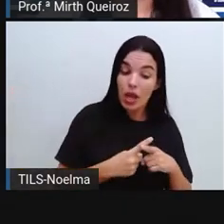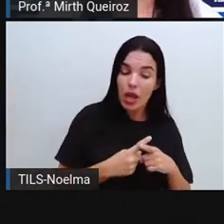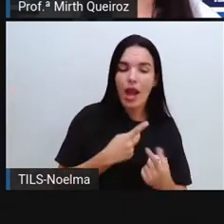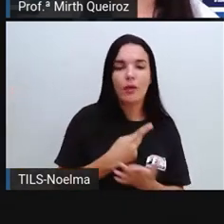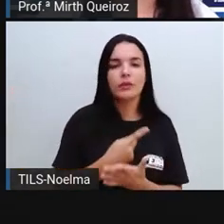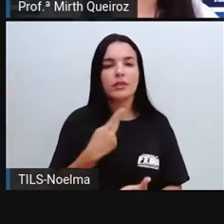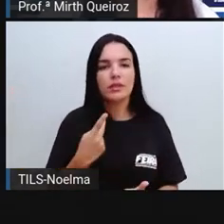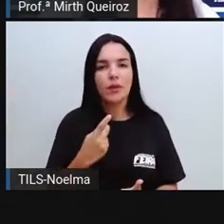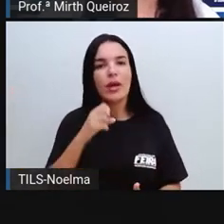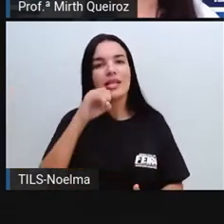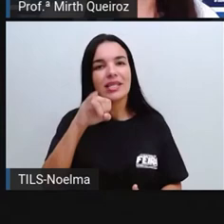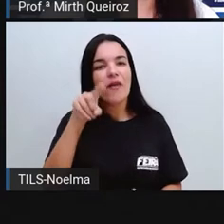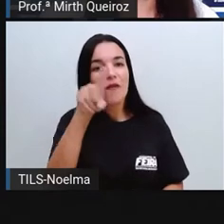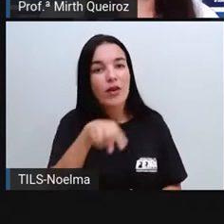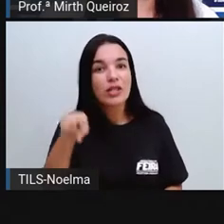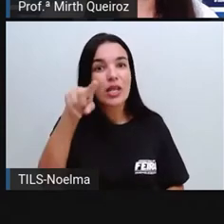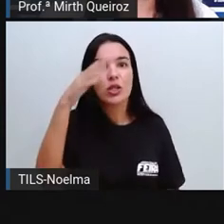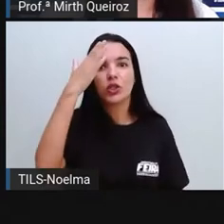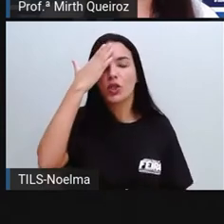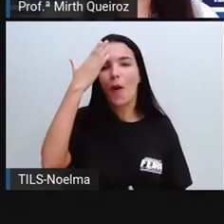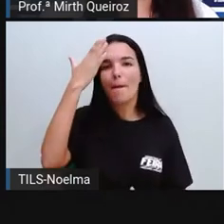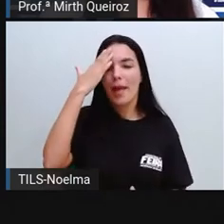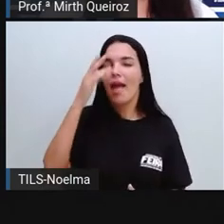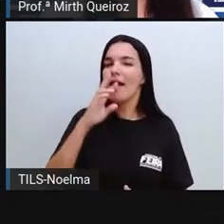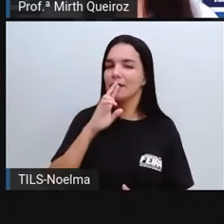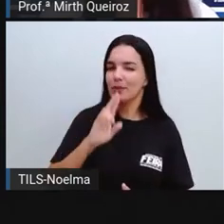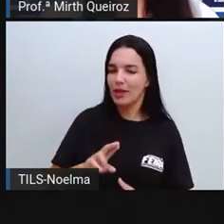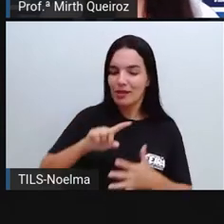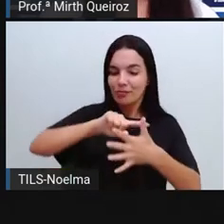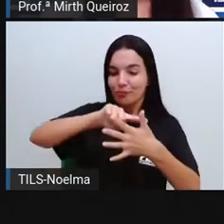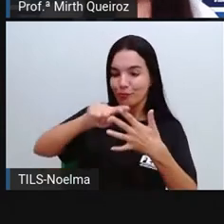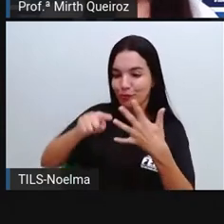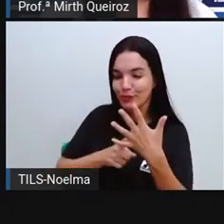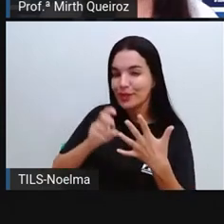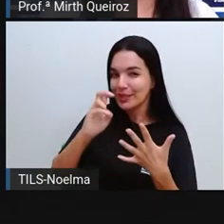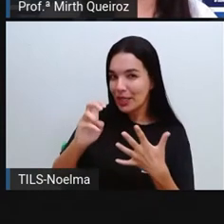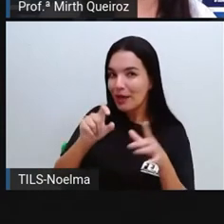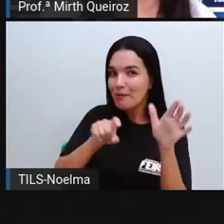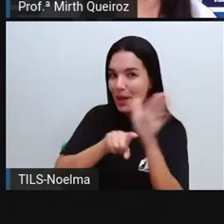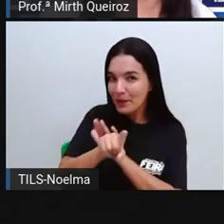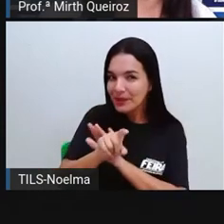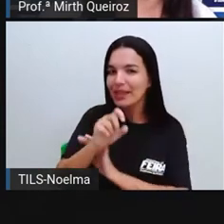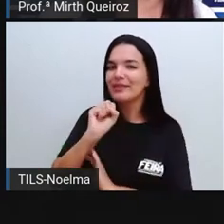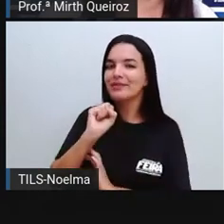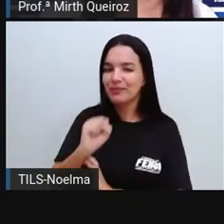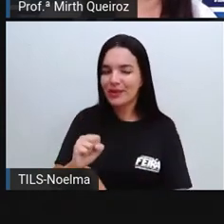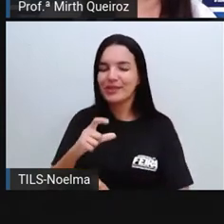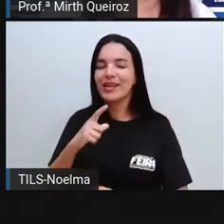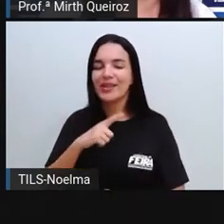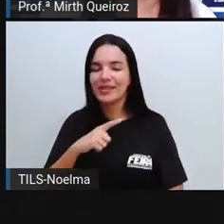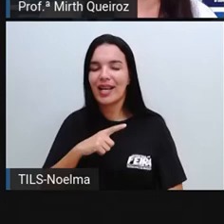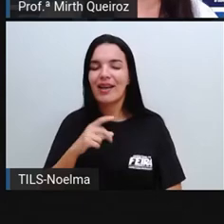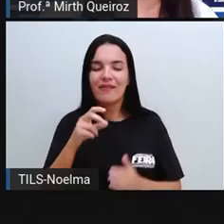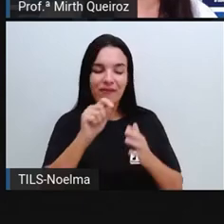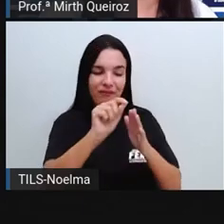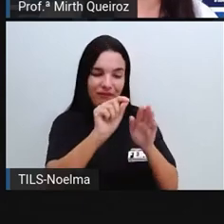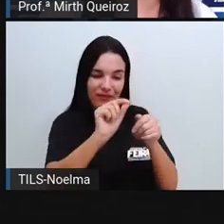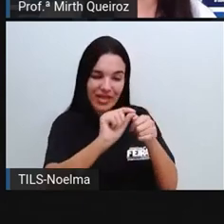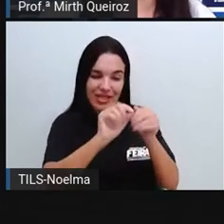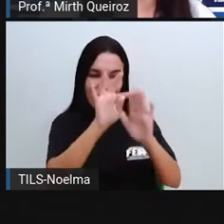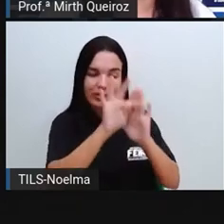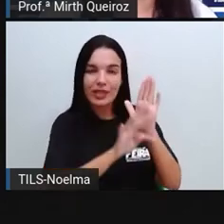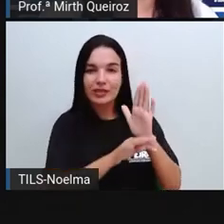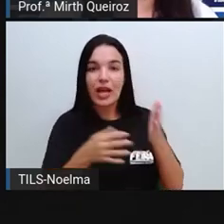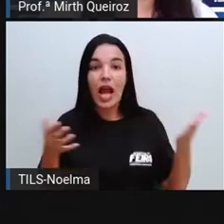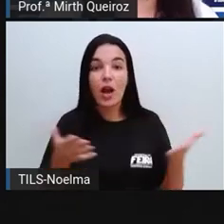souberem responder todas essas perguntas, essas 5 perguntas, vocês vão conseguir produzir aí o seu texto, né? Agora nós